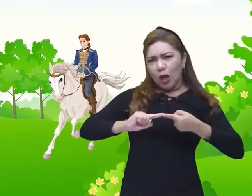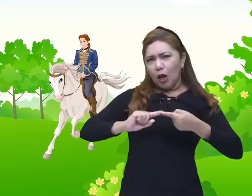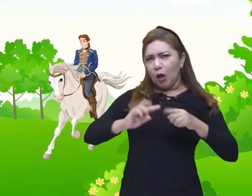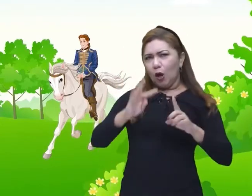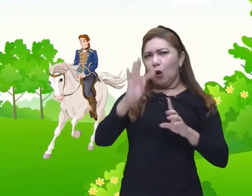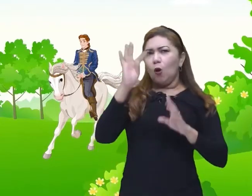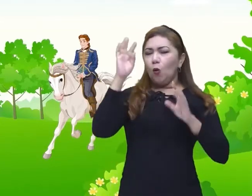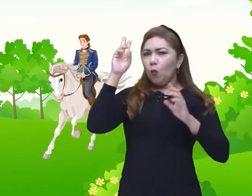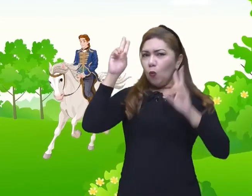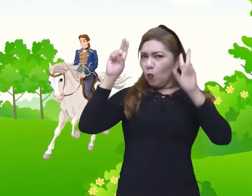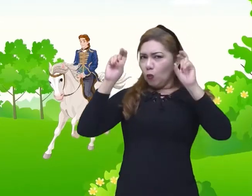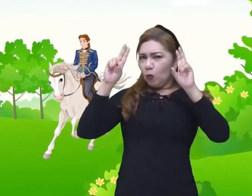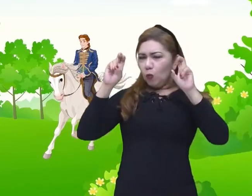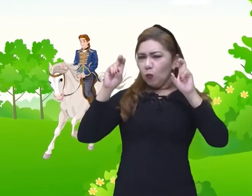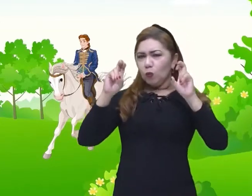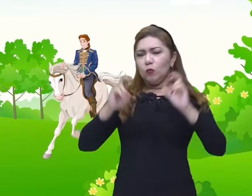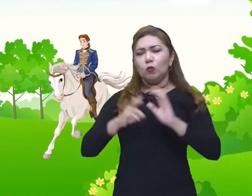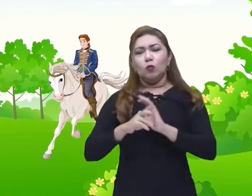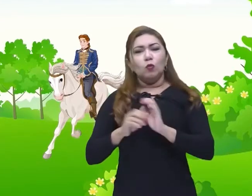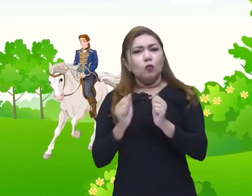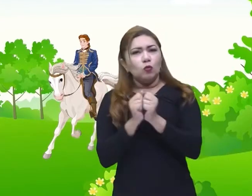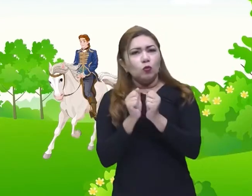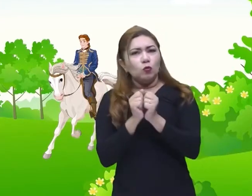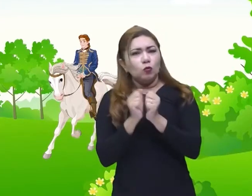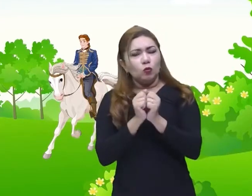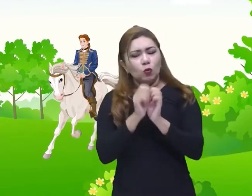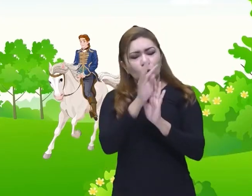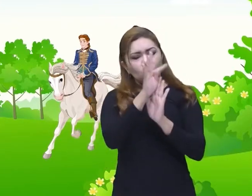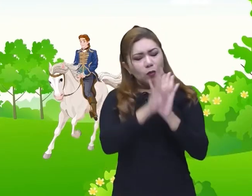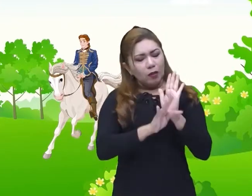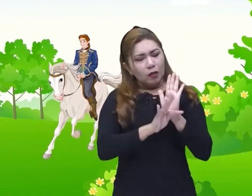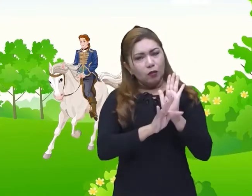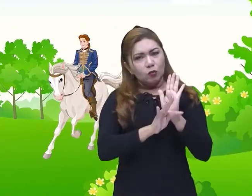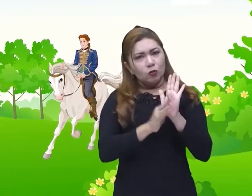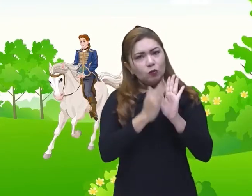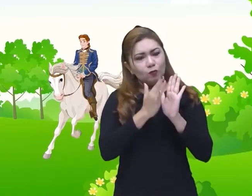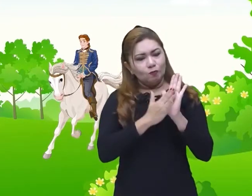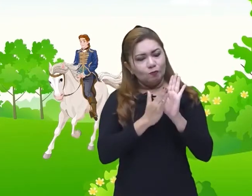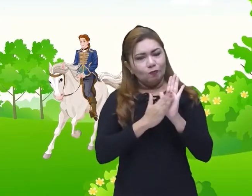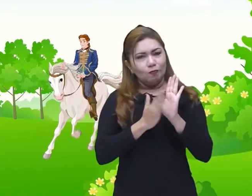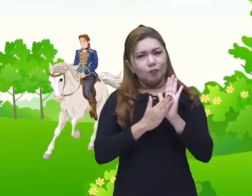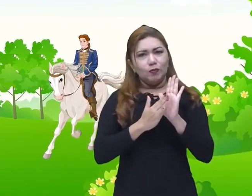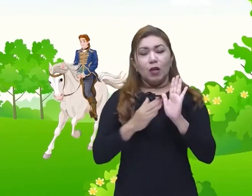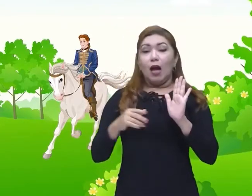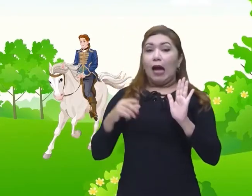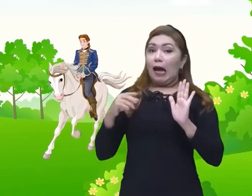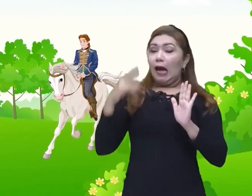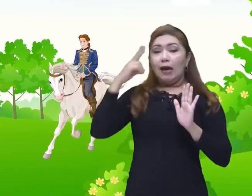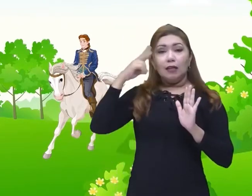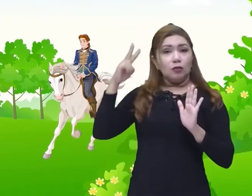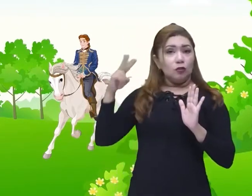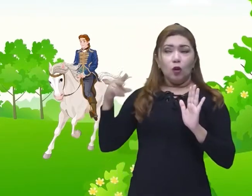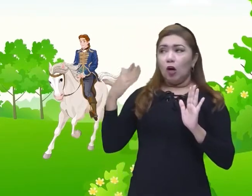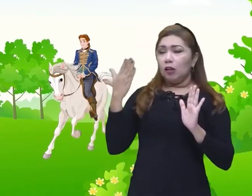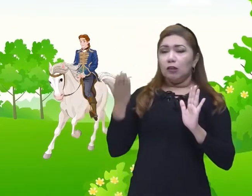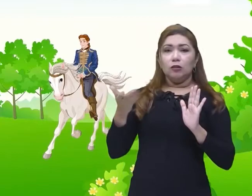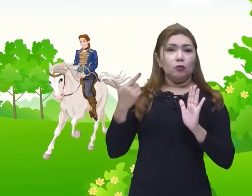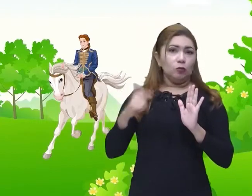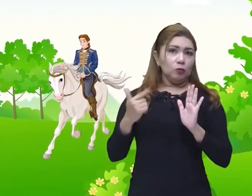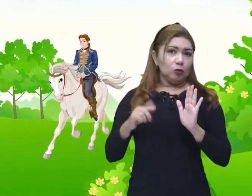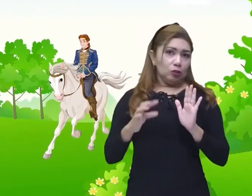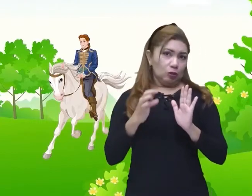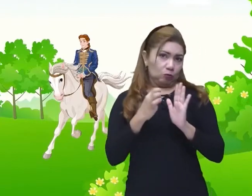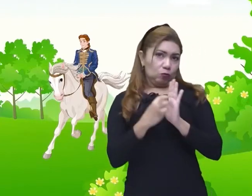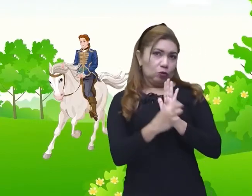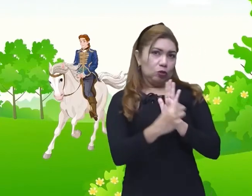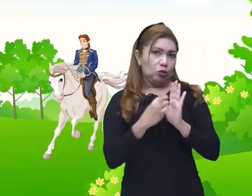texto. Professora, mas o que é um título de um texto? A história nem tinha título, mas a gente vai entender isso